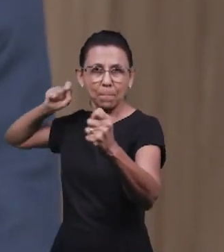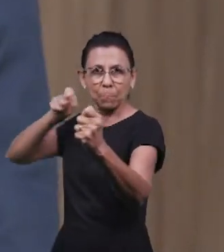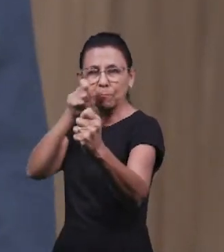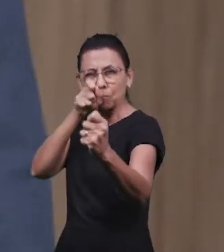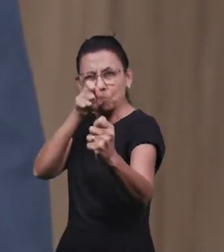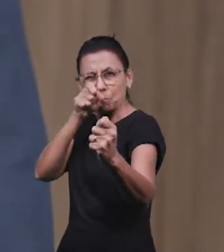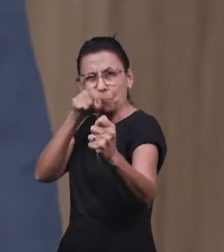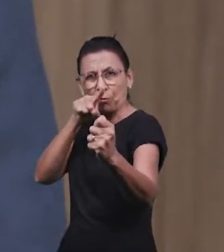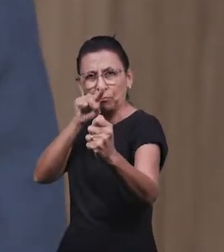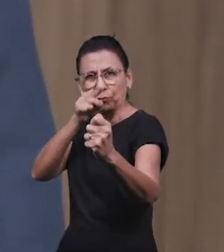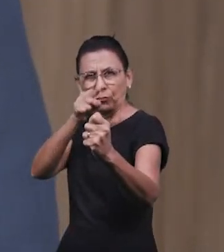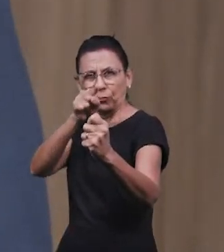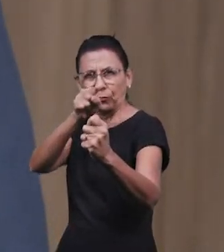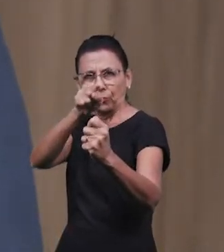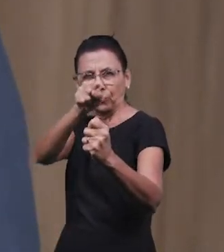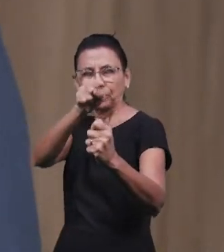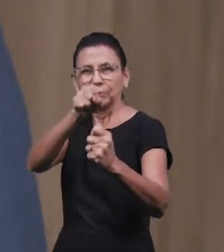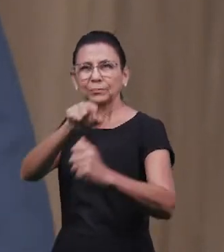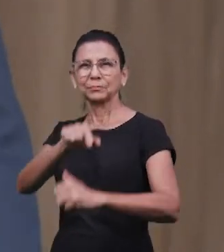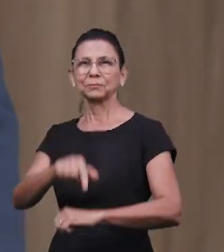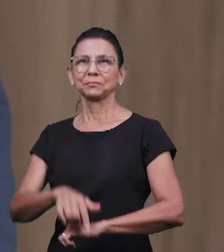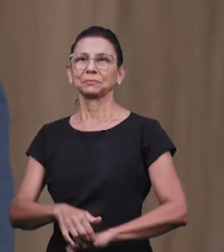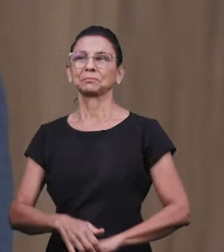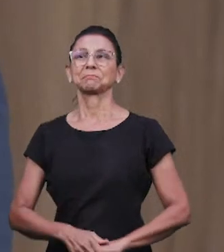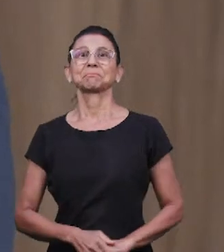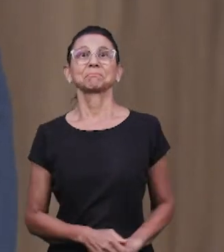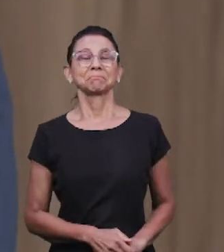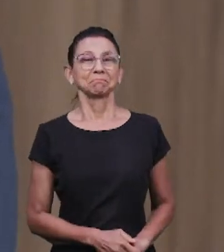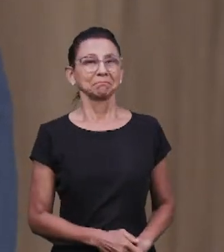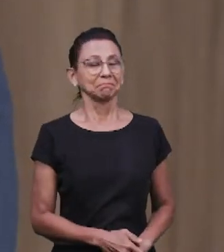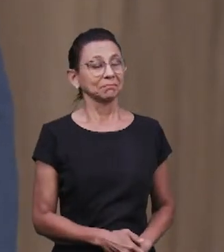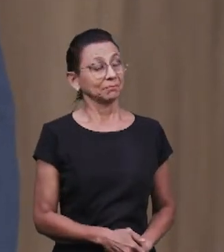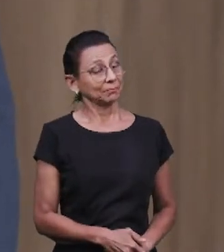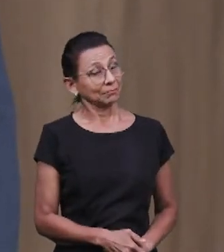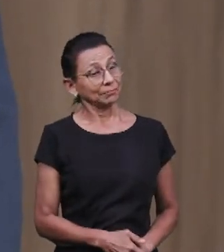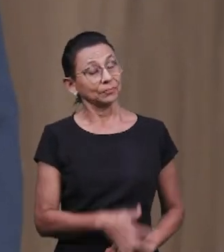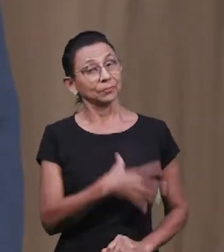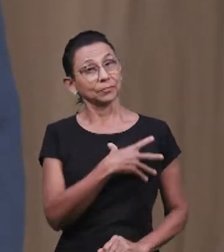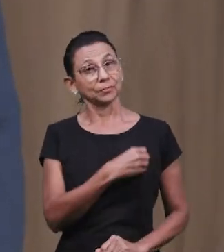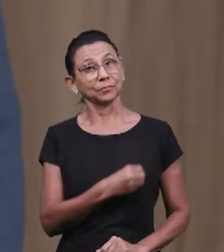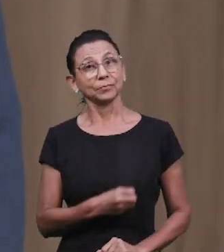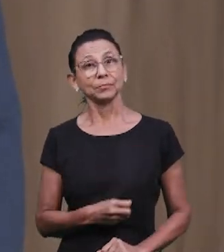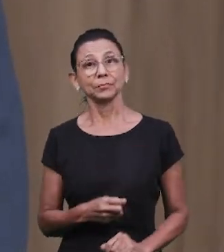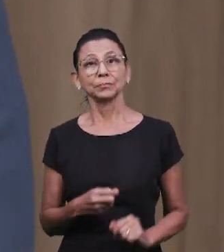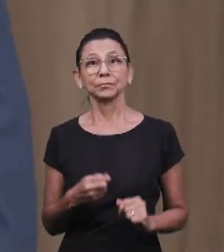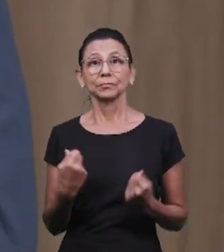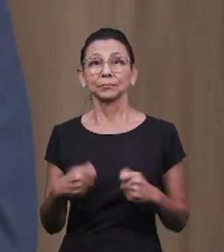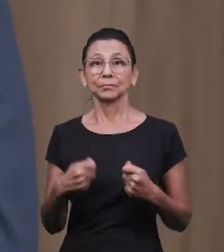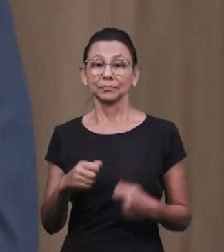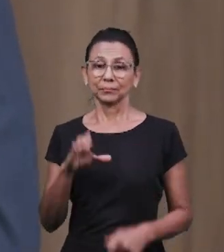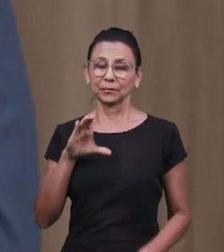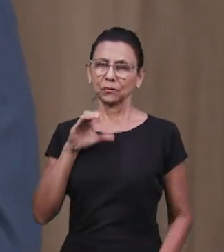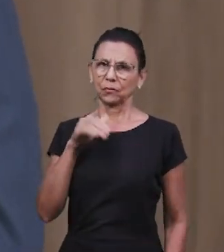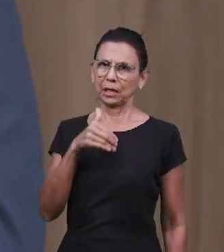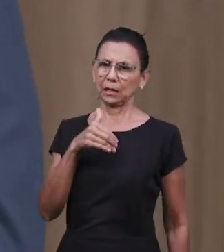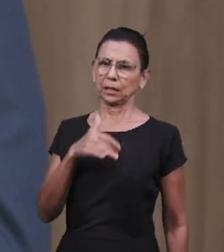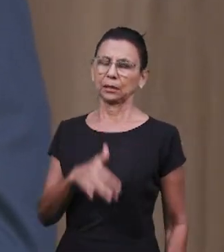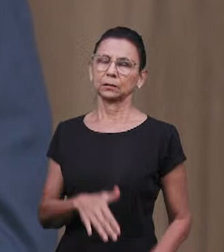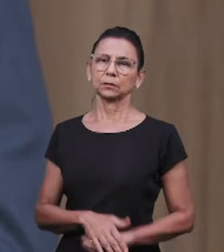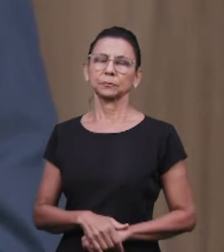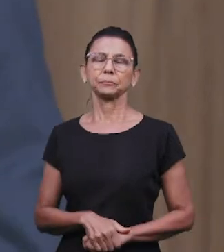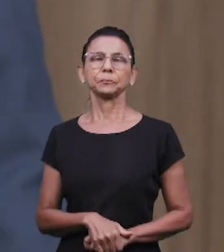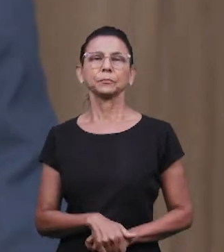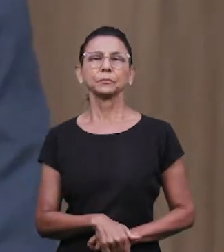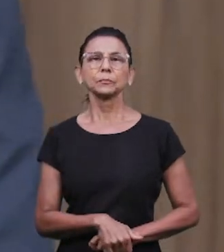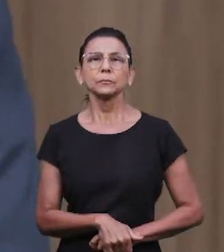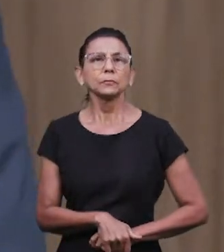lançar uma flecha, você quer acertar aquele alvo ali. Então, os filhos, como flecha na mão do valente. Então, com certeza, nós